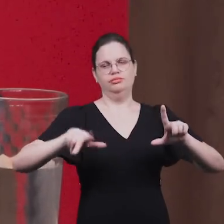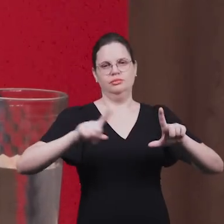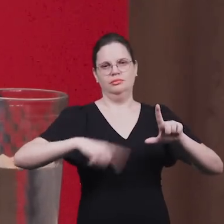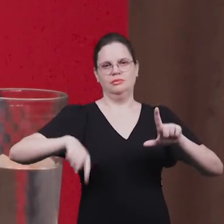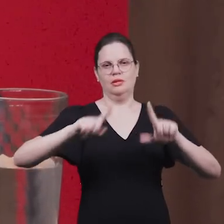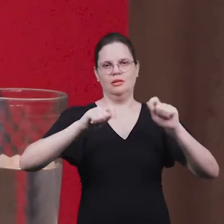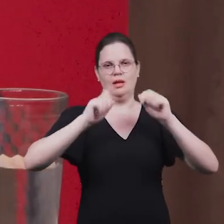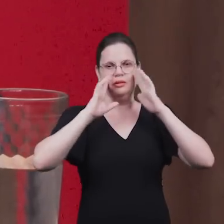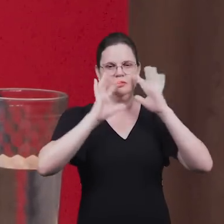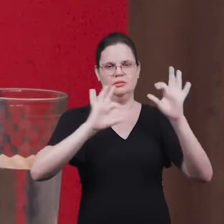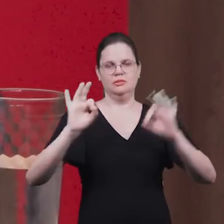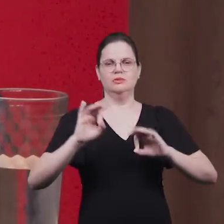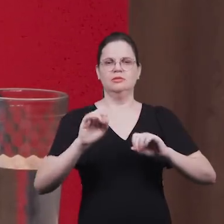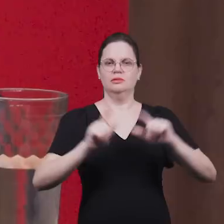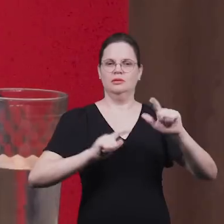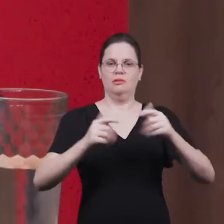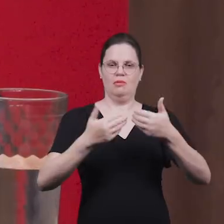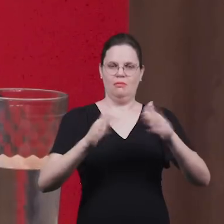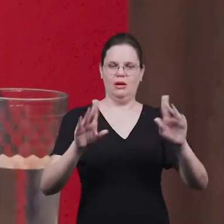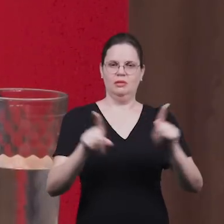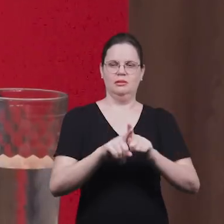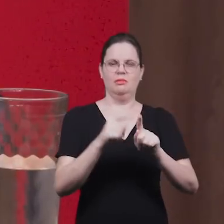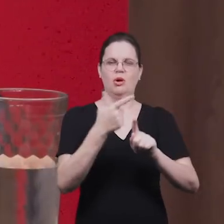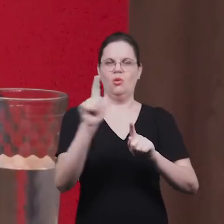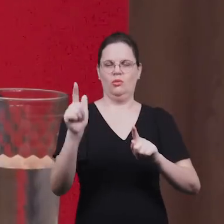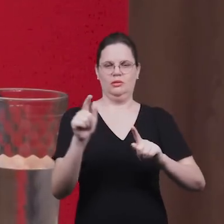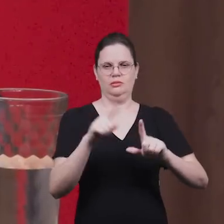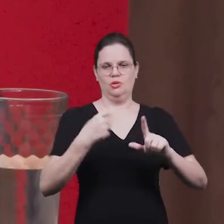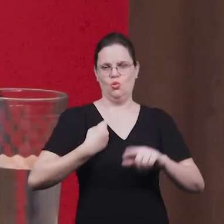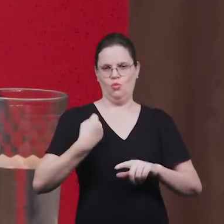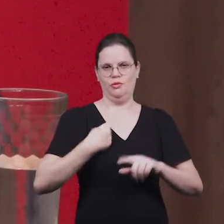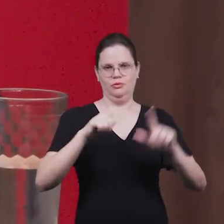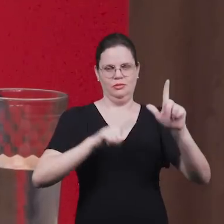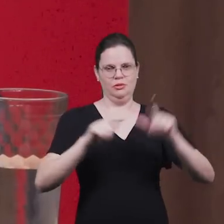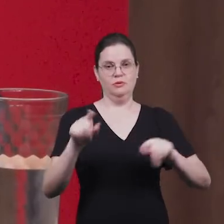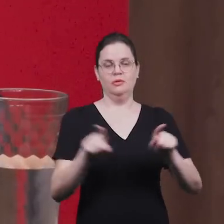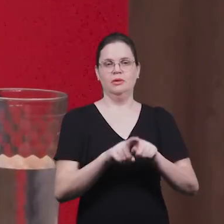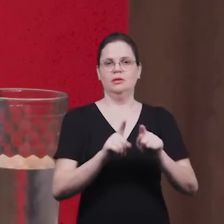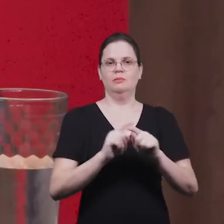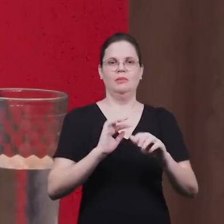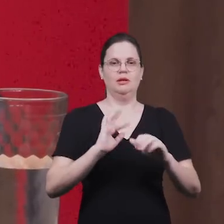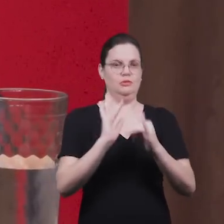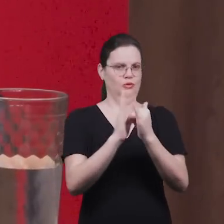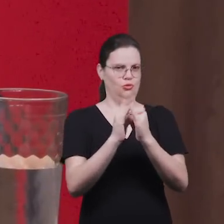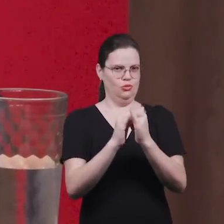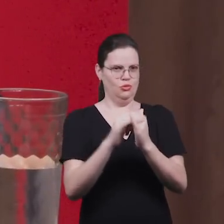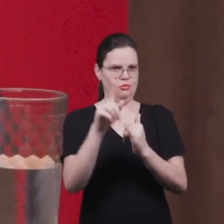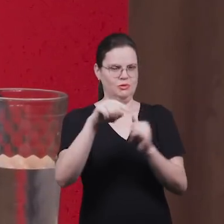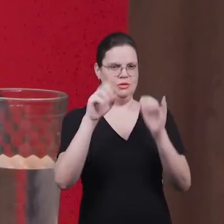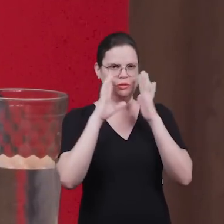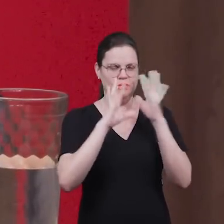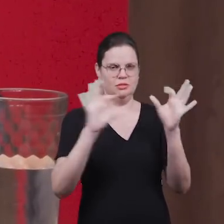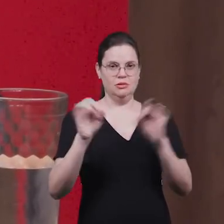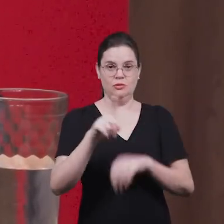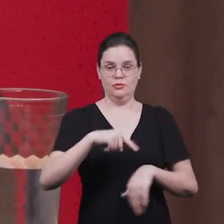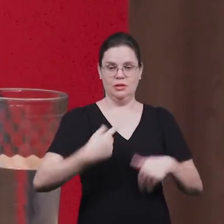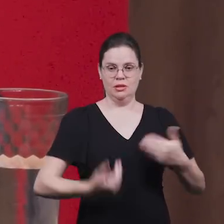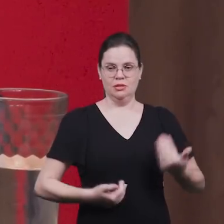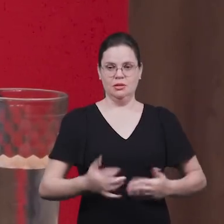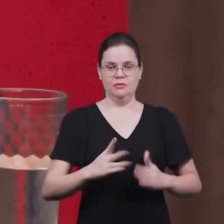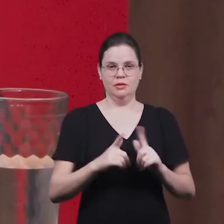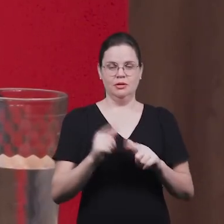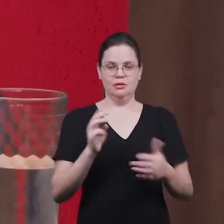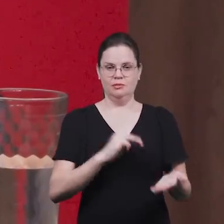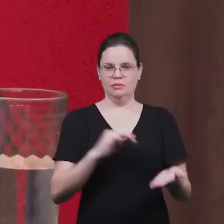canais abertos ou Sky, e também nas nossas plataformas do YouTube, aqueles irmãos nossos da Igreja Cristã